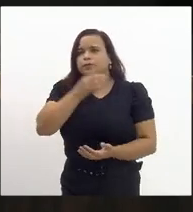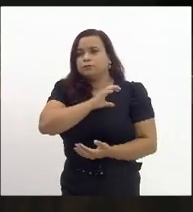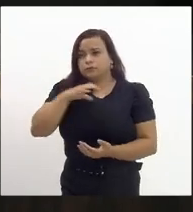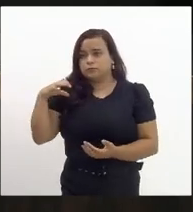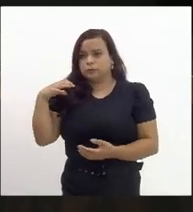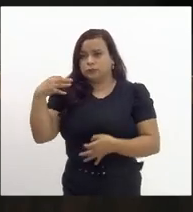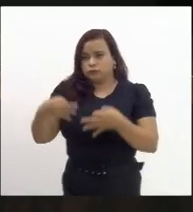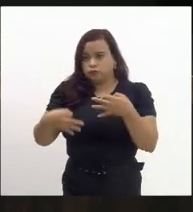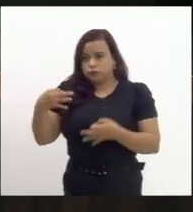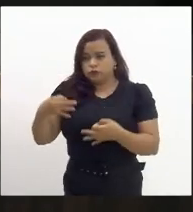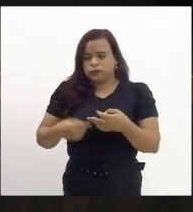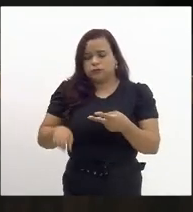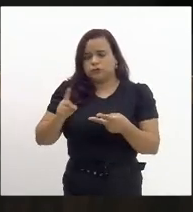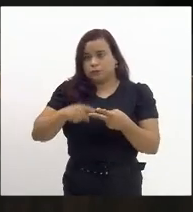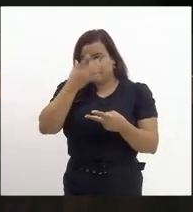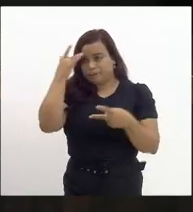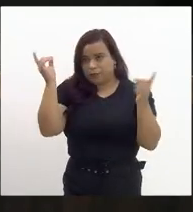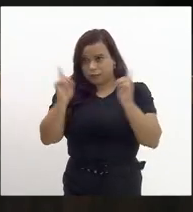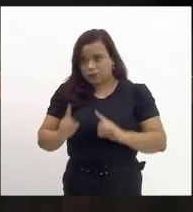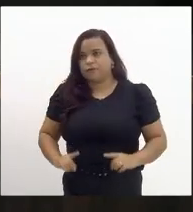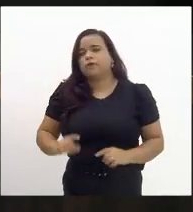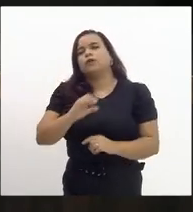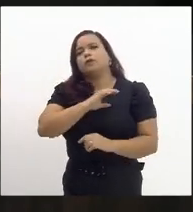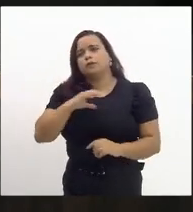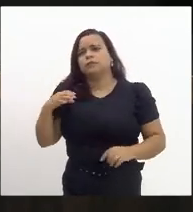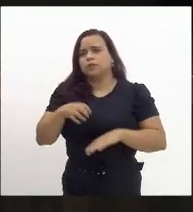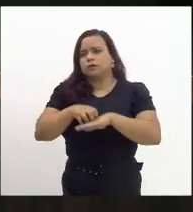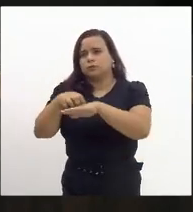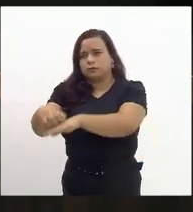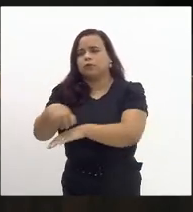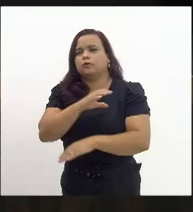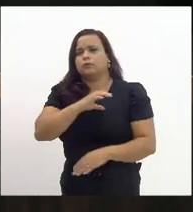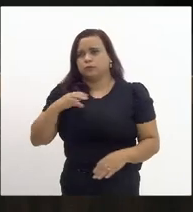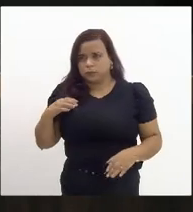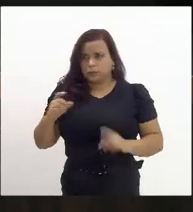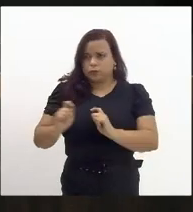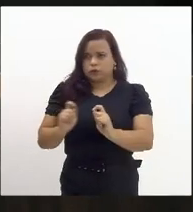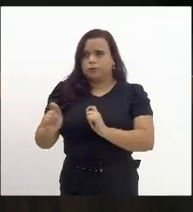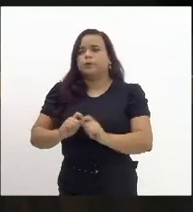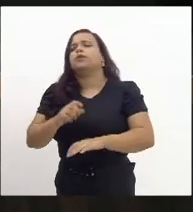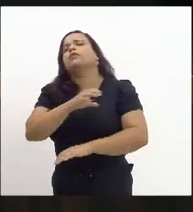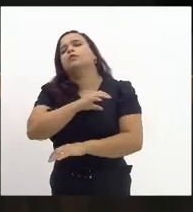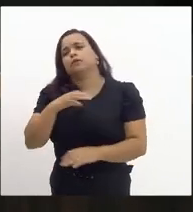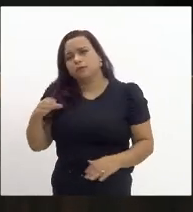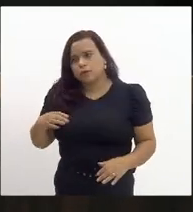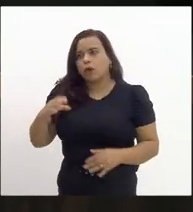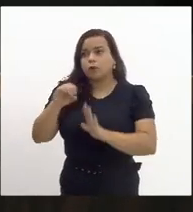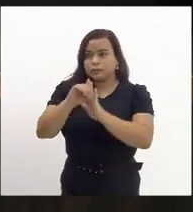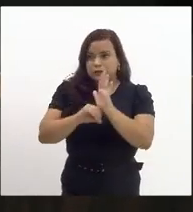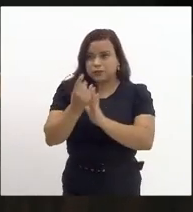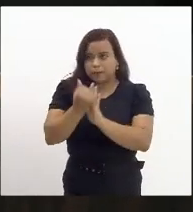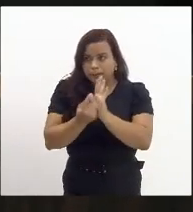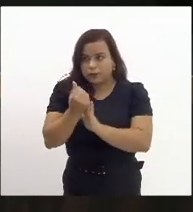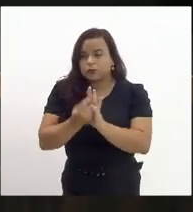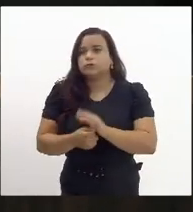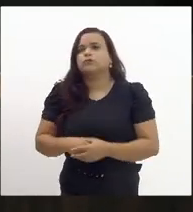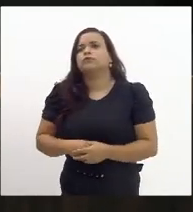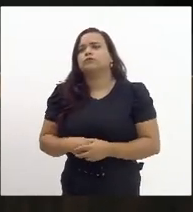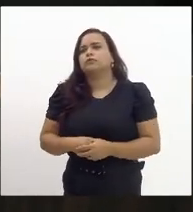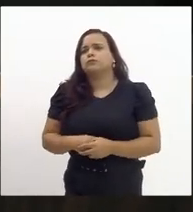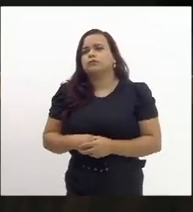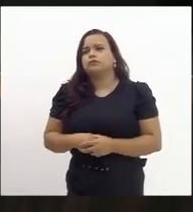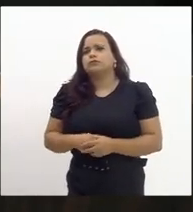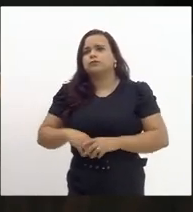com deficiência, da Comissão de Transporte, da Comissão de Economia e Comissão de Orçamento. Para emitir parecer pela Comissão de Constituição sobre